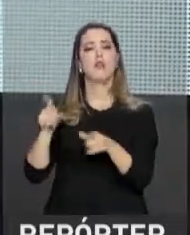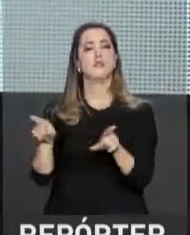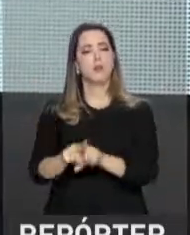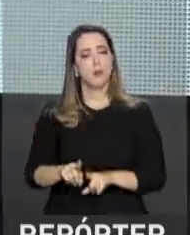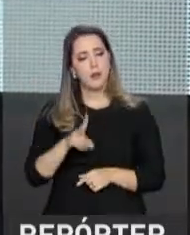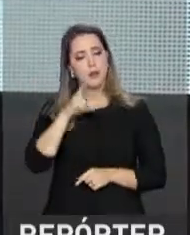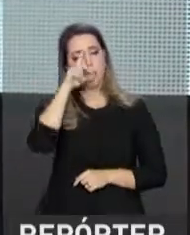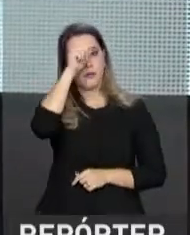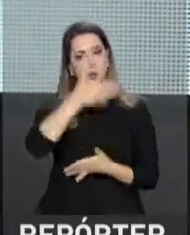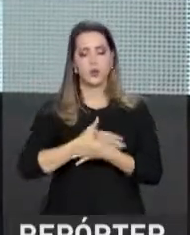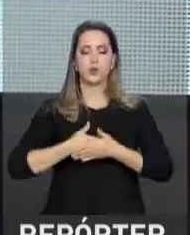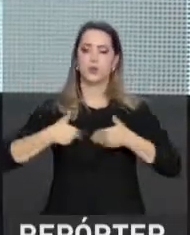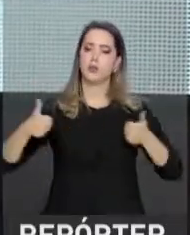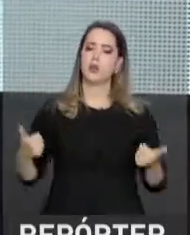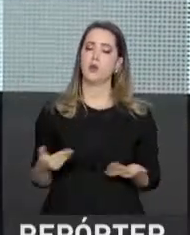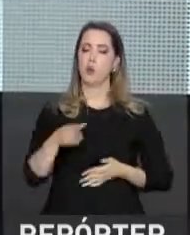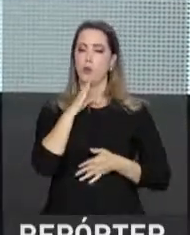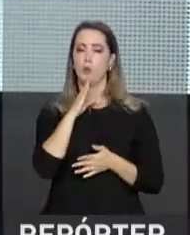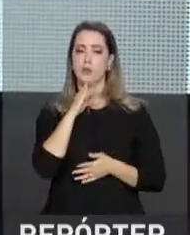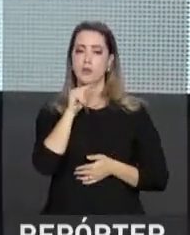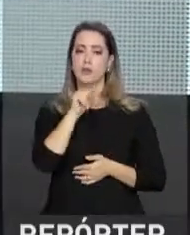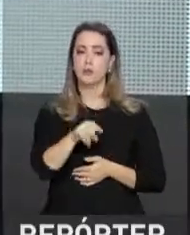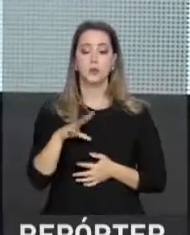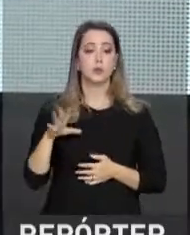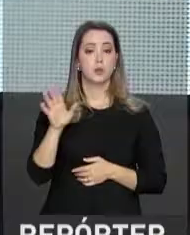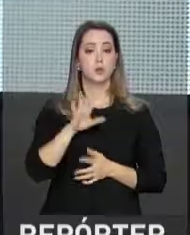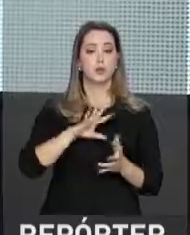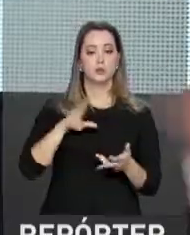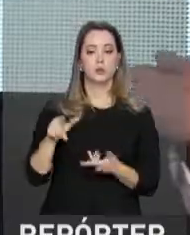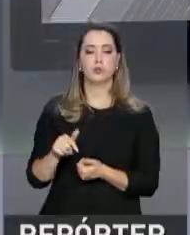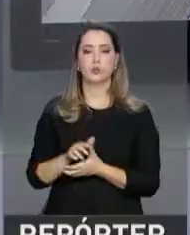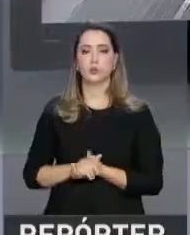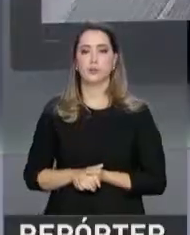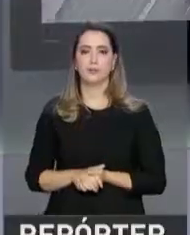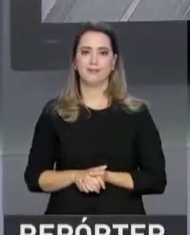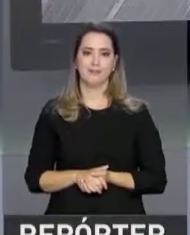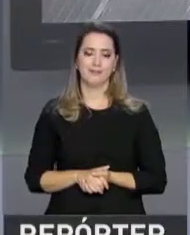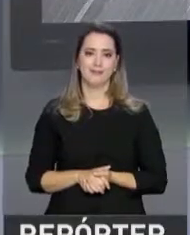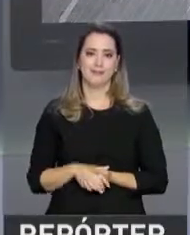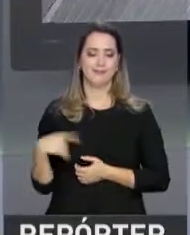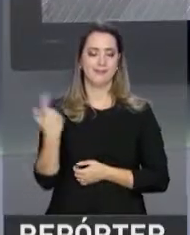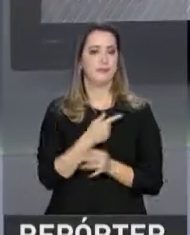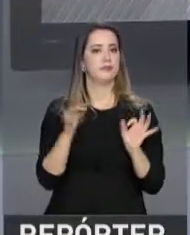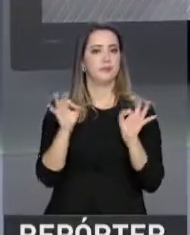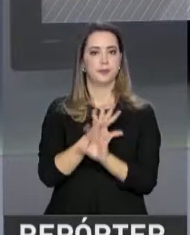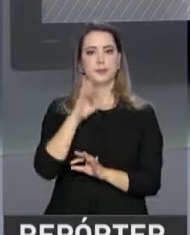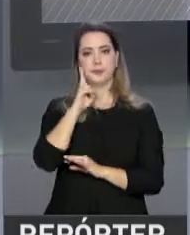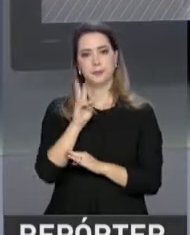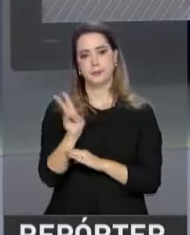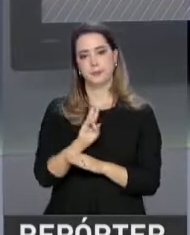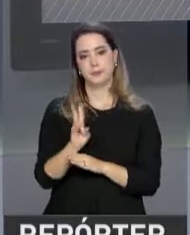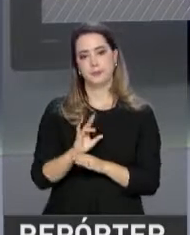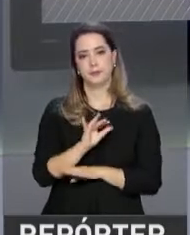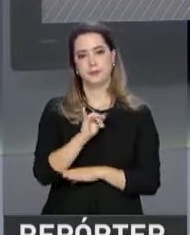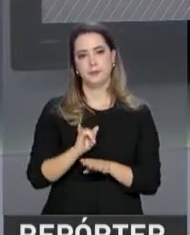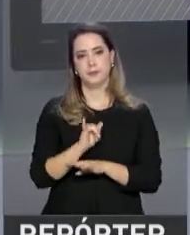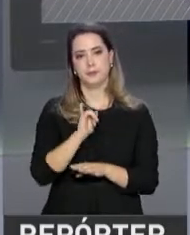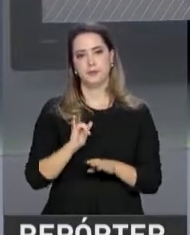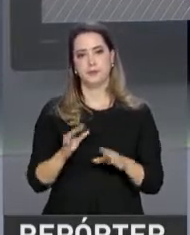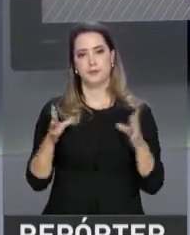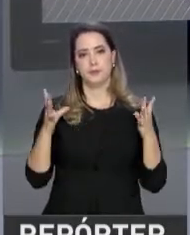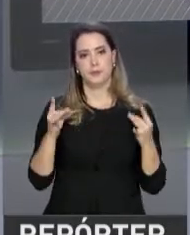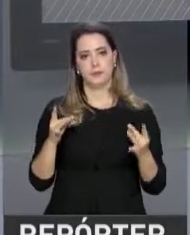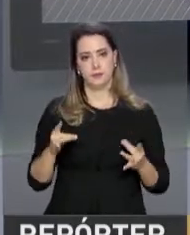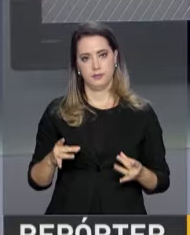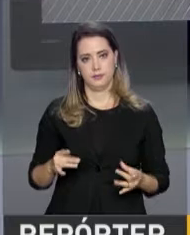fortes e melhor reconhecidos no plano internacional nós ficamos por aqui você pode rever as reportagens no